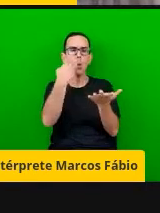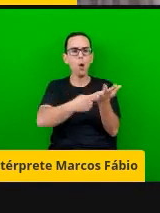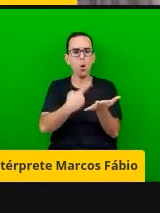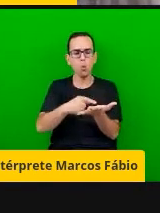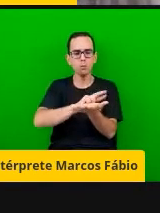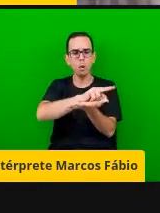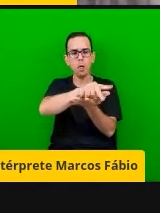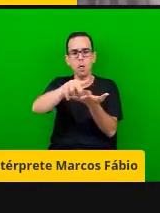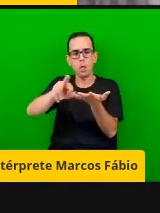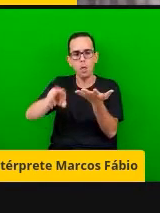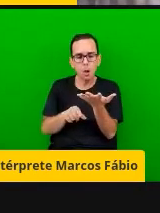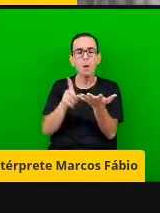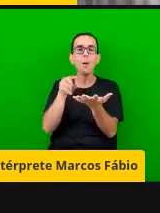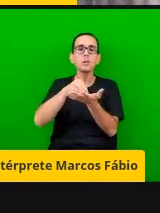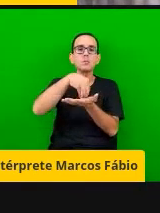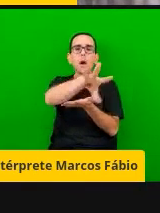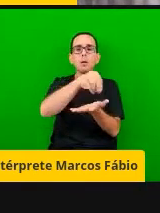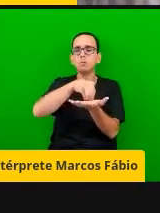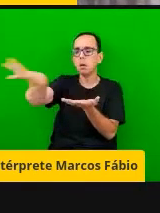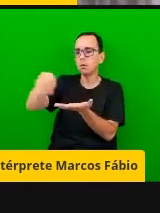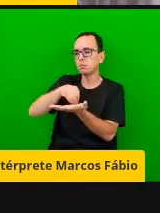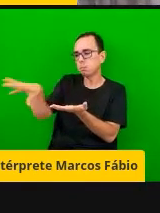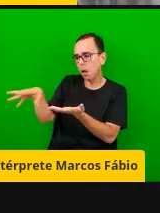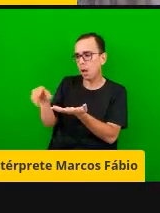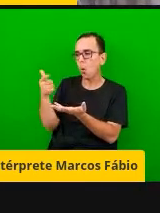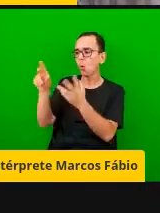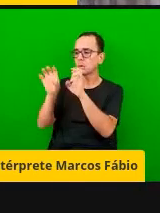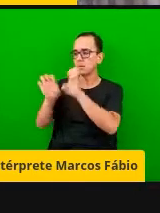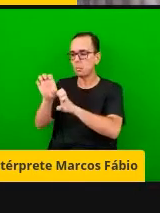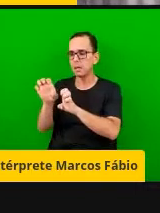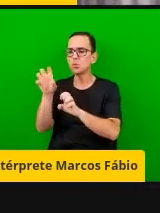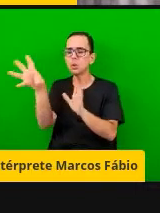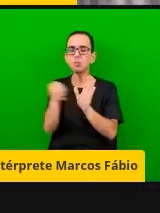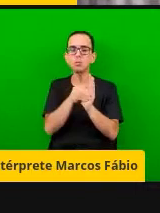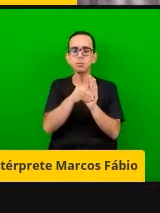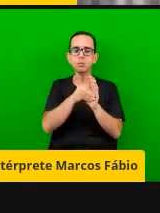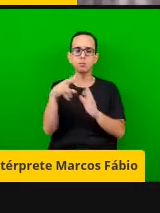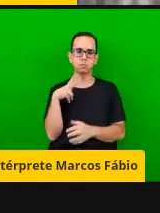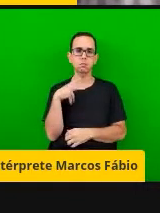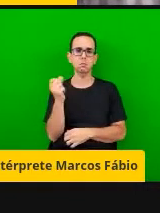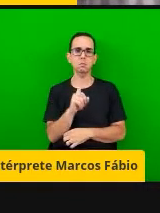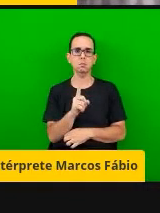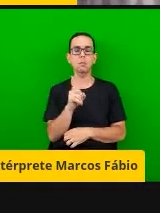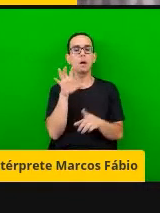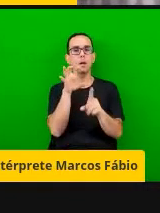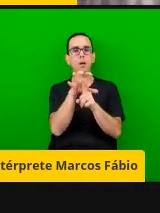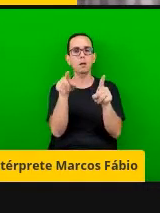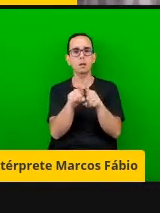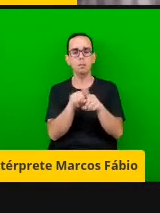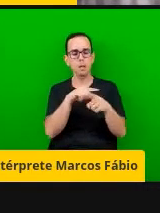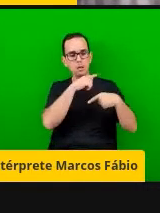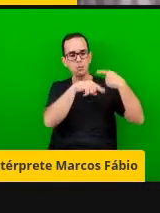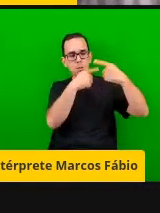mais fácil você transferir a posse dessa terra para as empresas do que um ente privado. Isso vai influenciar também nesse processo que